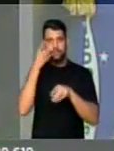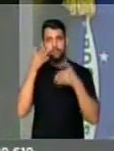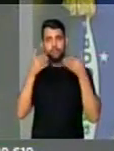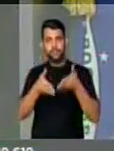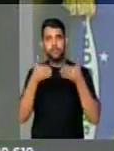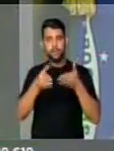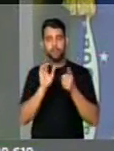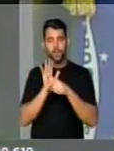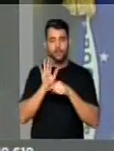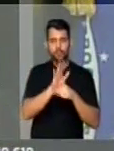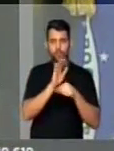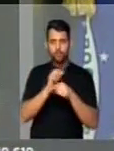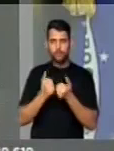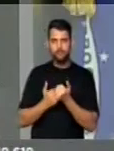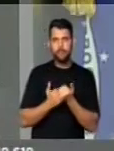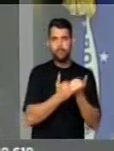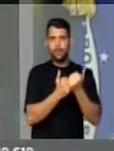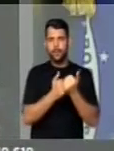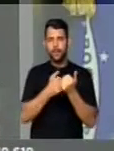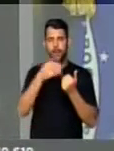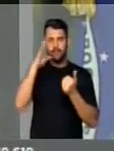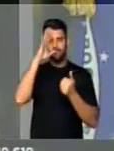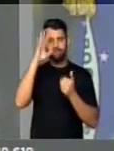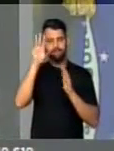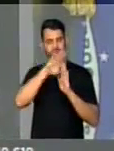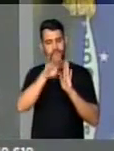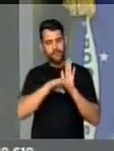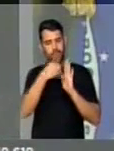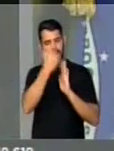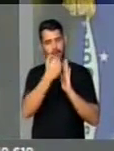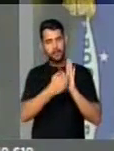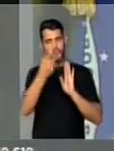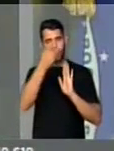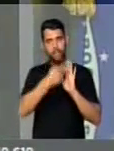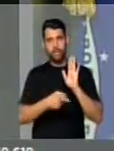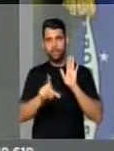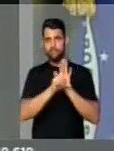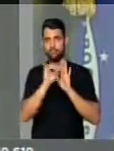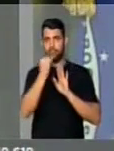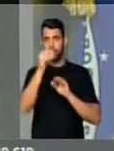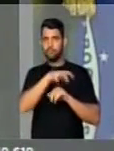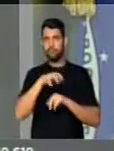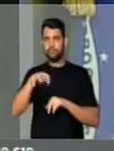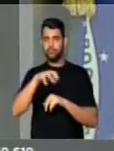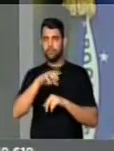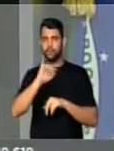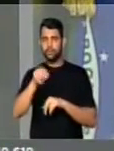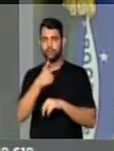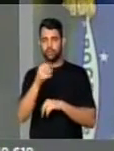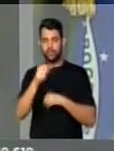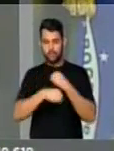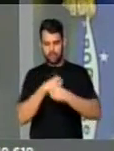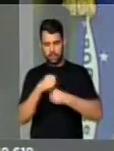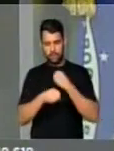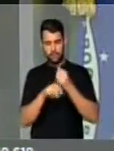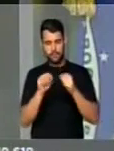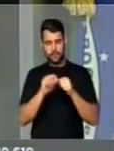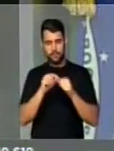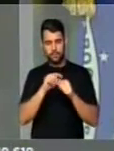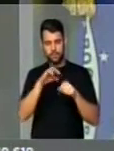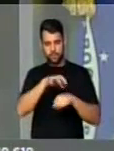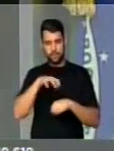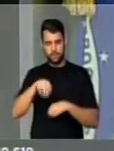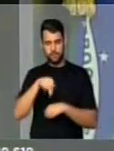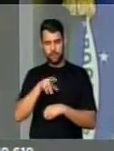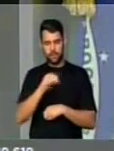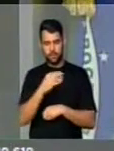parlamentares que nos ajudam a pensar as políticas para o setor. No dia 8 de junho deste ano, promovemos no Espaço